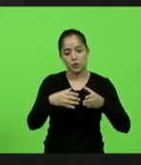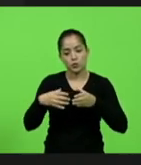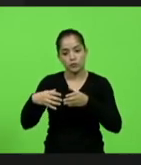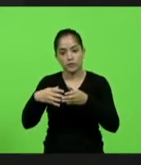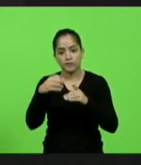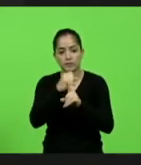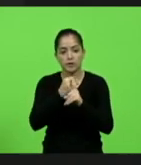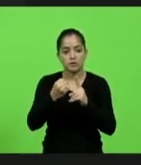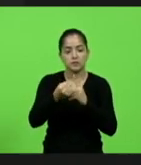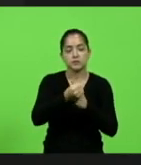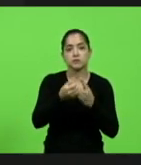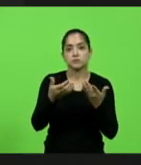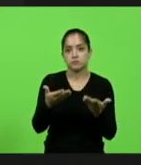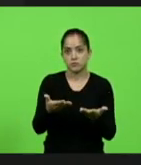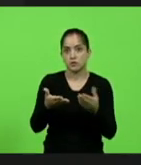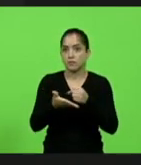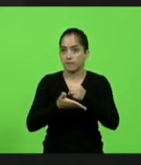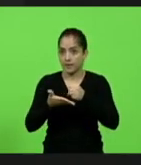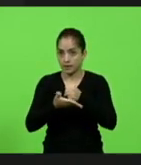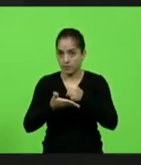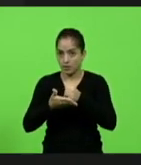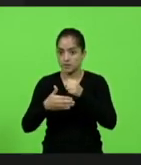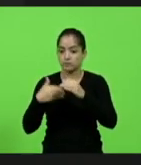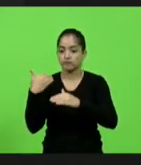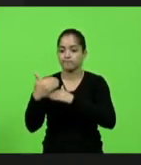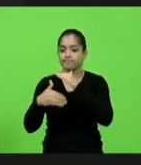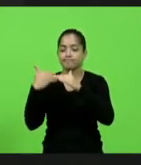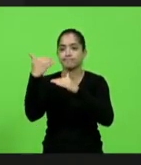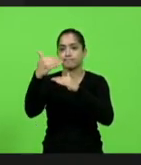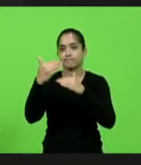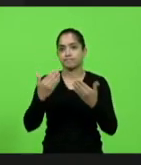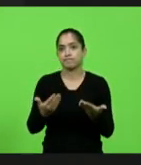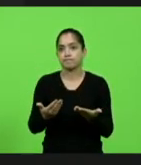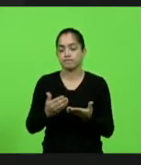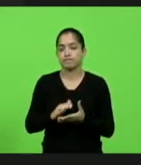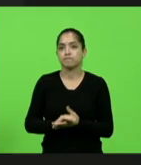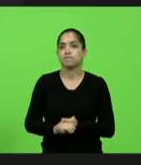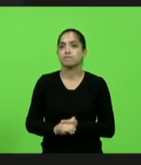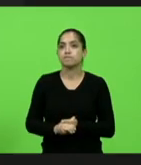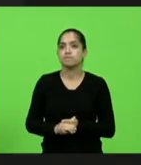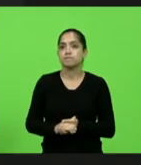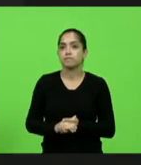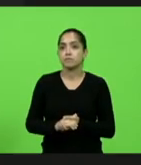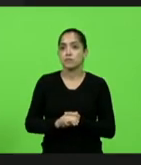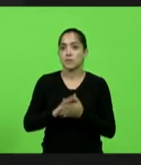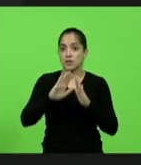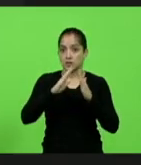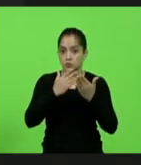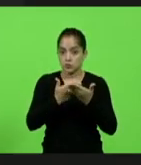interação essa que é a base para o desenvolvimento social. Escola e família são